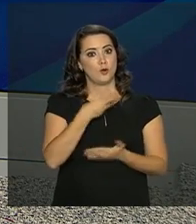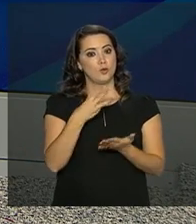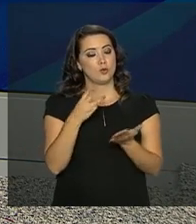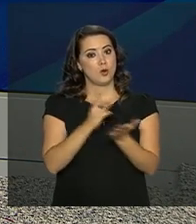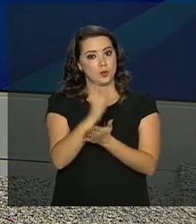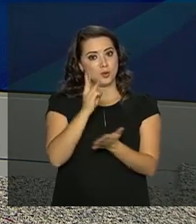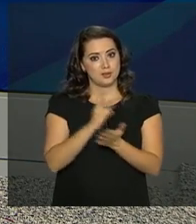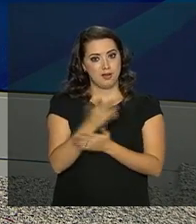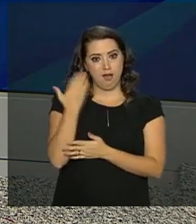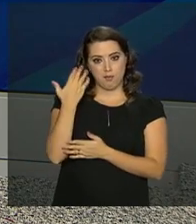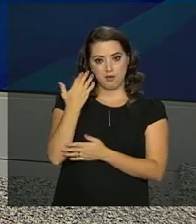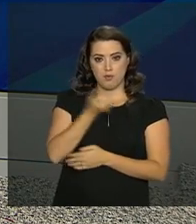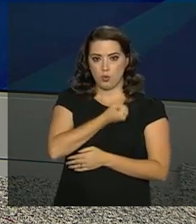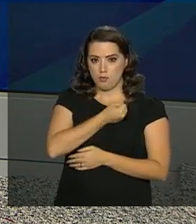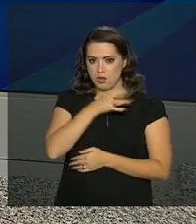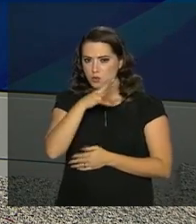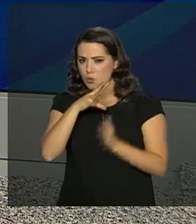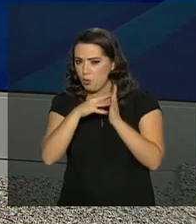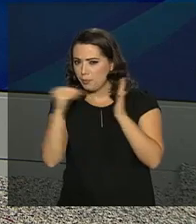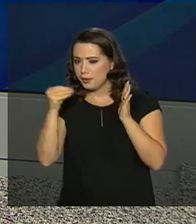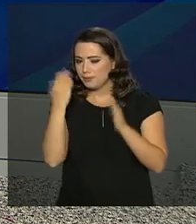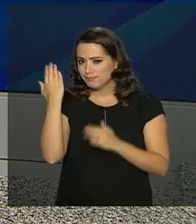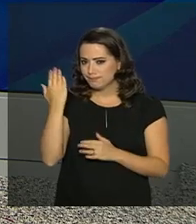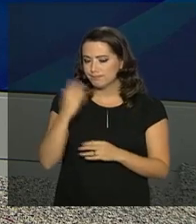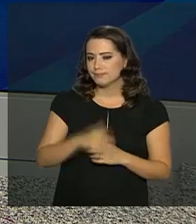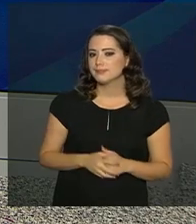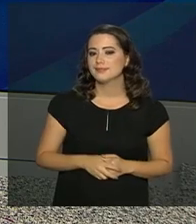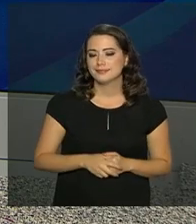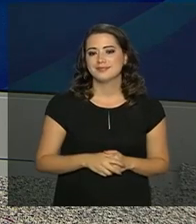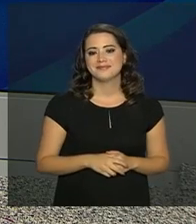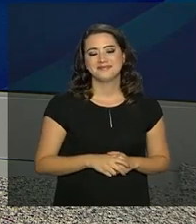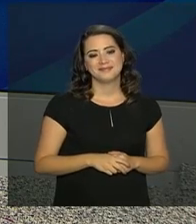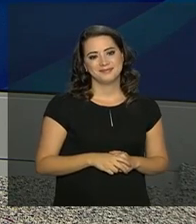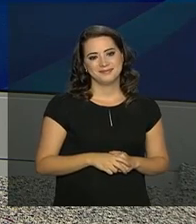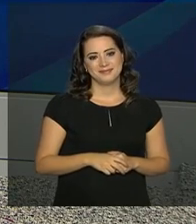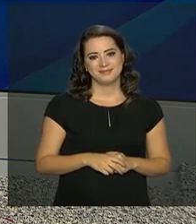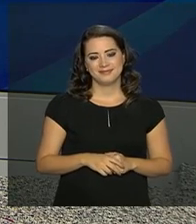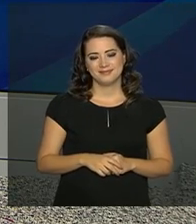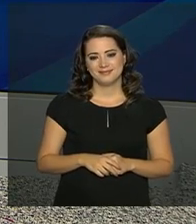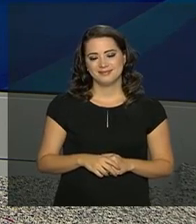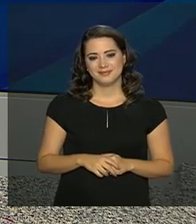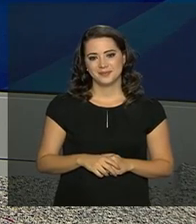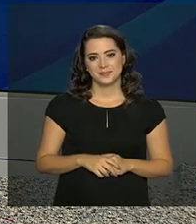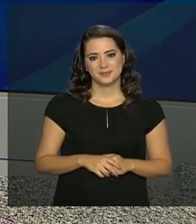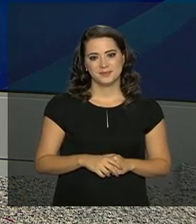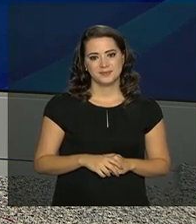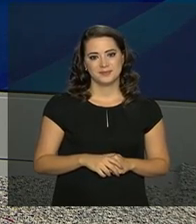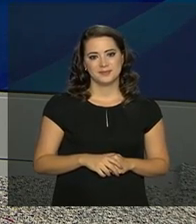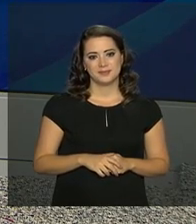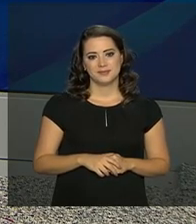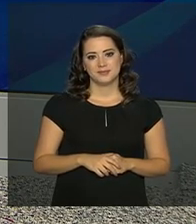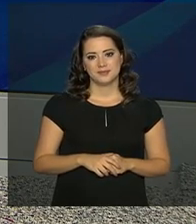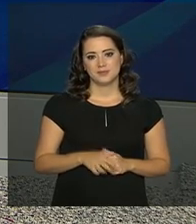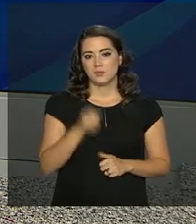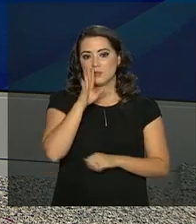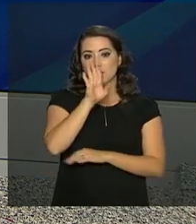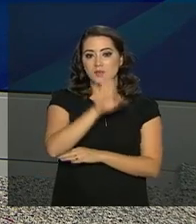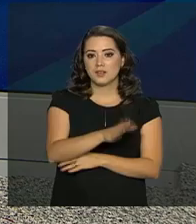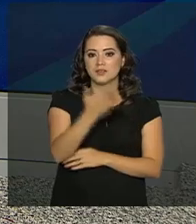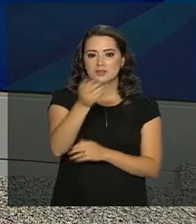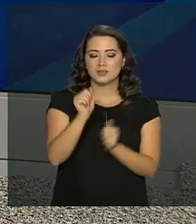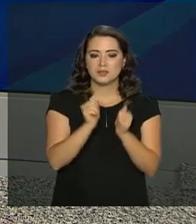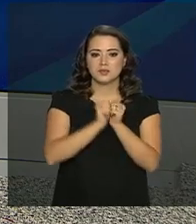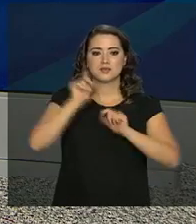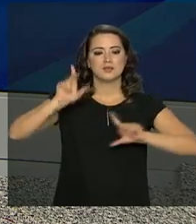zap então anote aí é 61 9 98 67 87 87 uma boa tarde